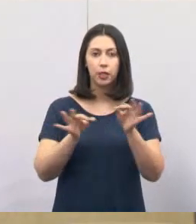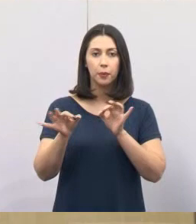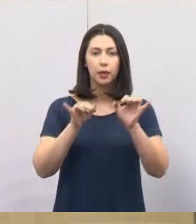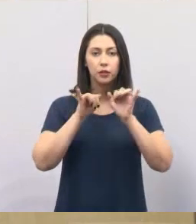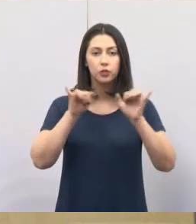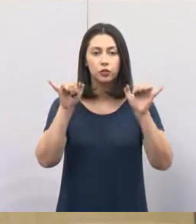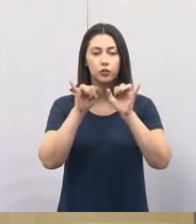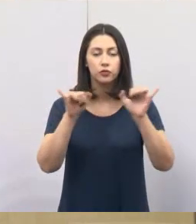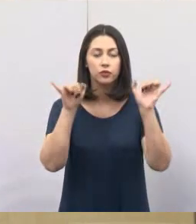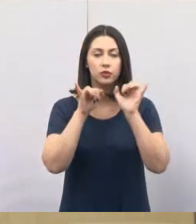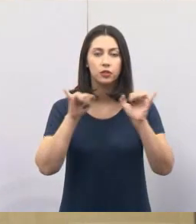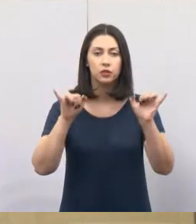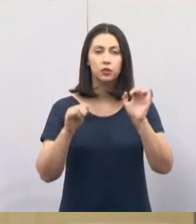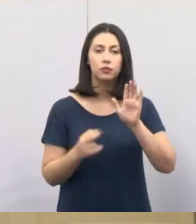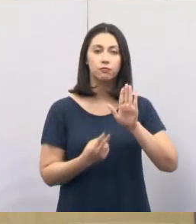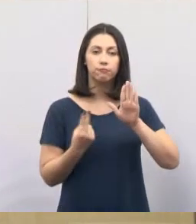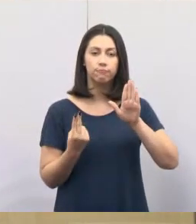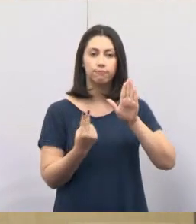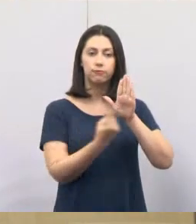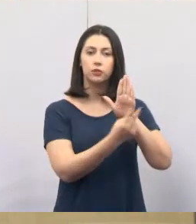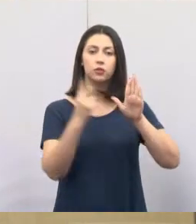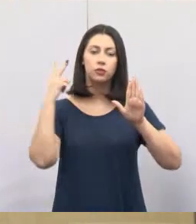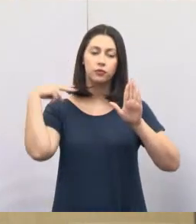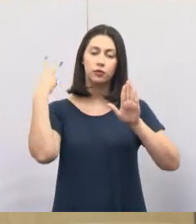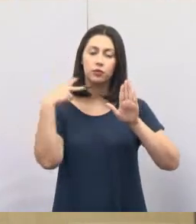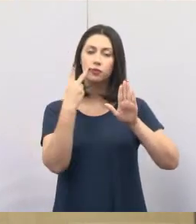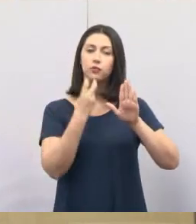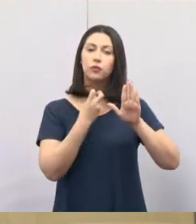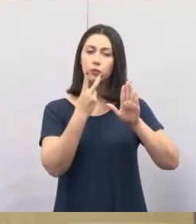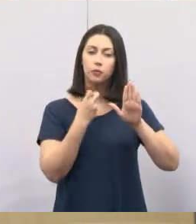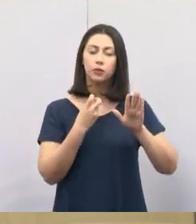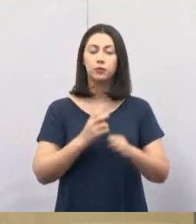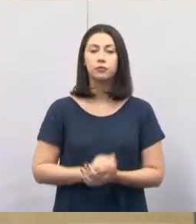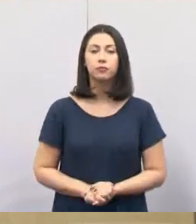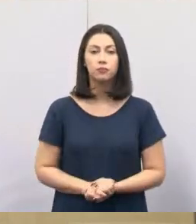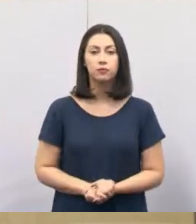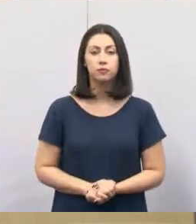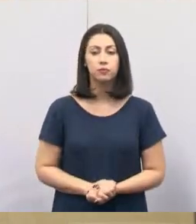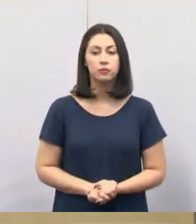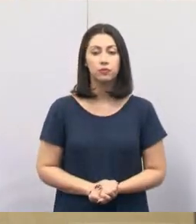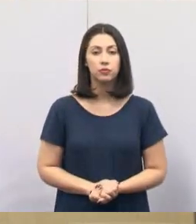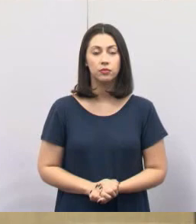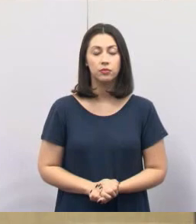providências habituais para divulgação da presente manifestação. Autoria Valmir do Parque Meia Lua.